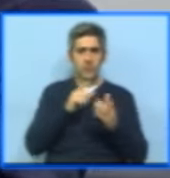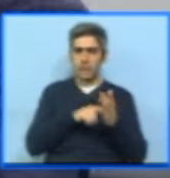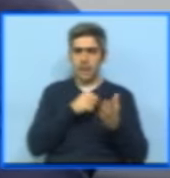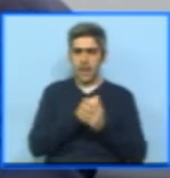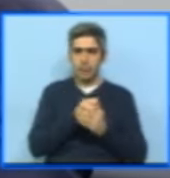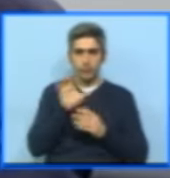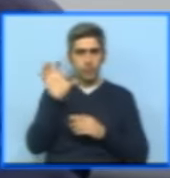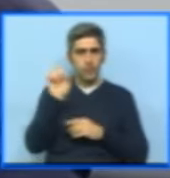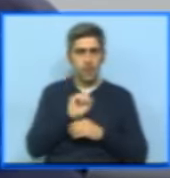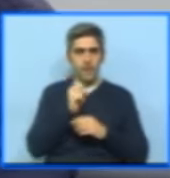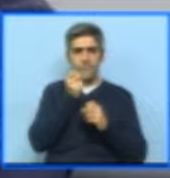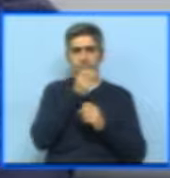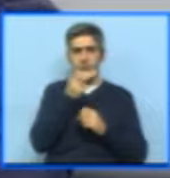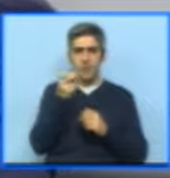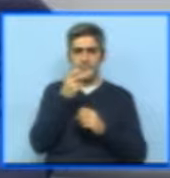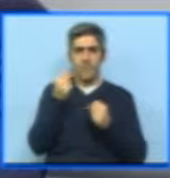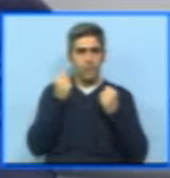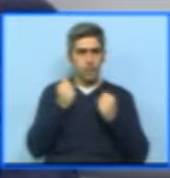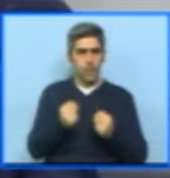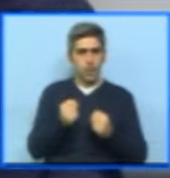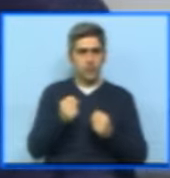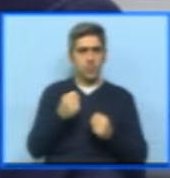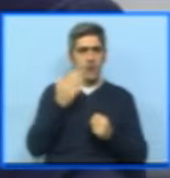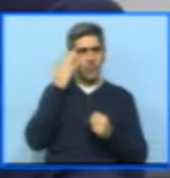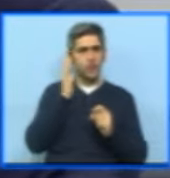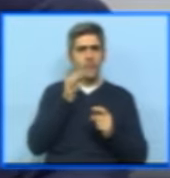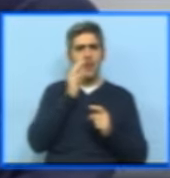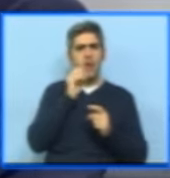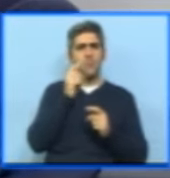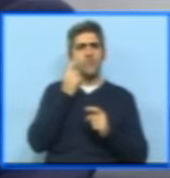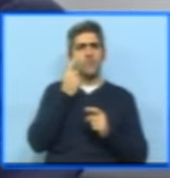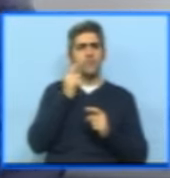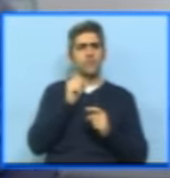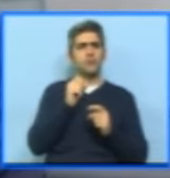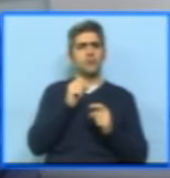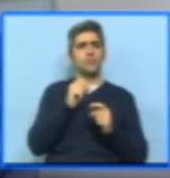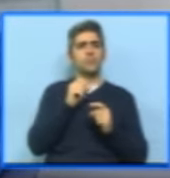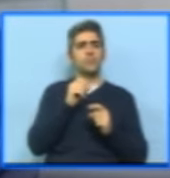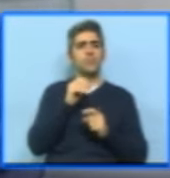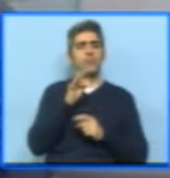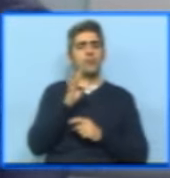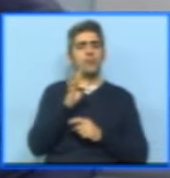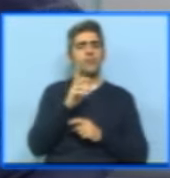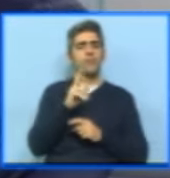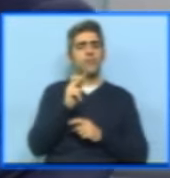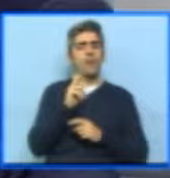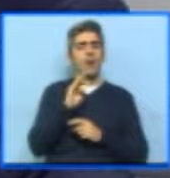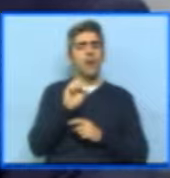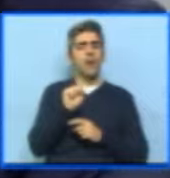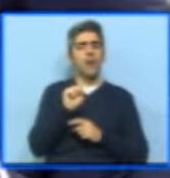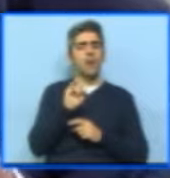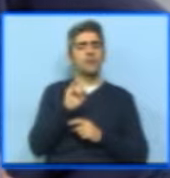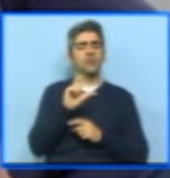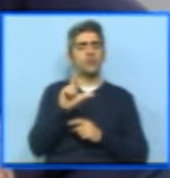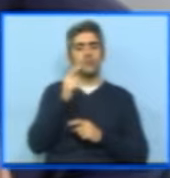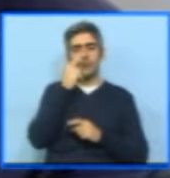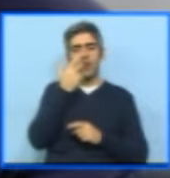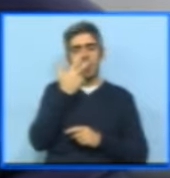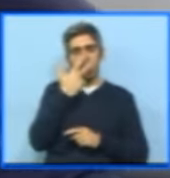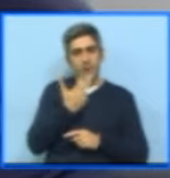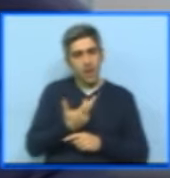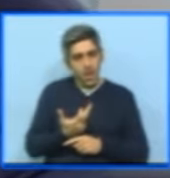há 2 frases fortes, até penso que já fizemos referência, Sim. Que é o frágil, o homem frágil, desde o momento